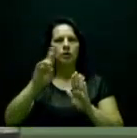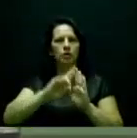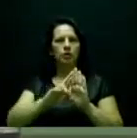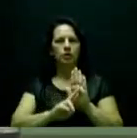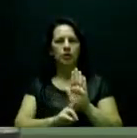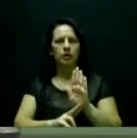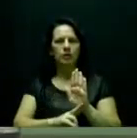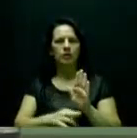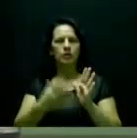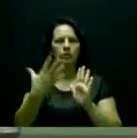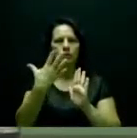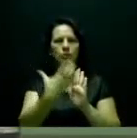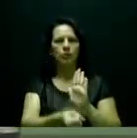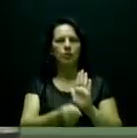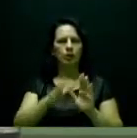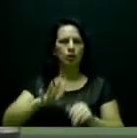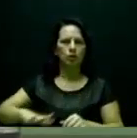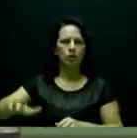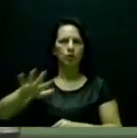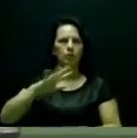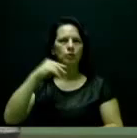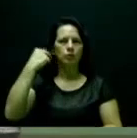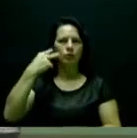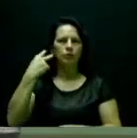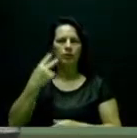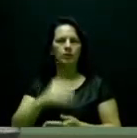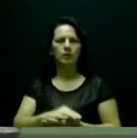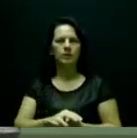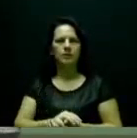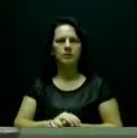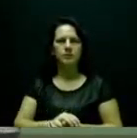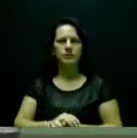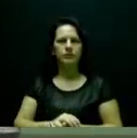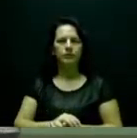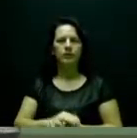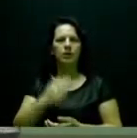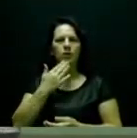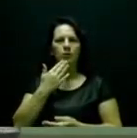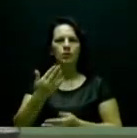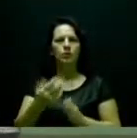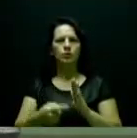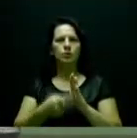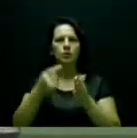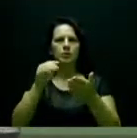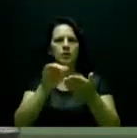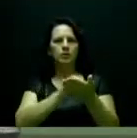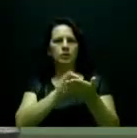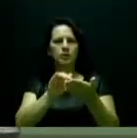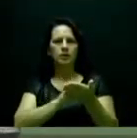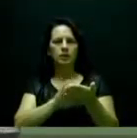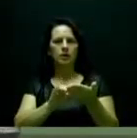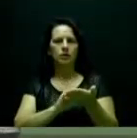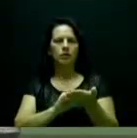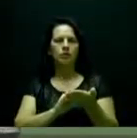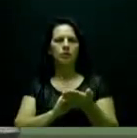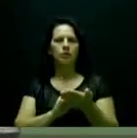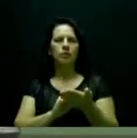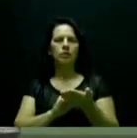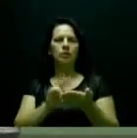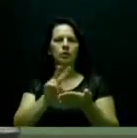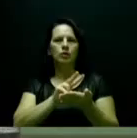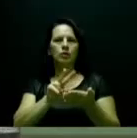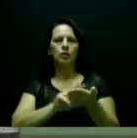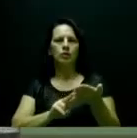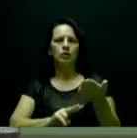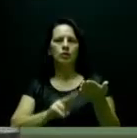requerimento aprovado pelo plenário desta casa. Solicito ao senhor primeiro secretário que proceda à